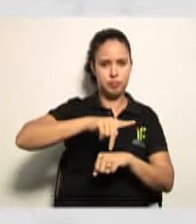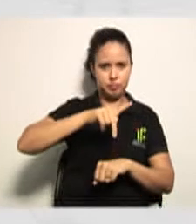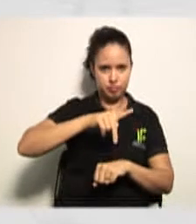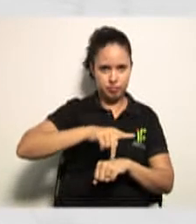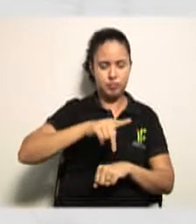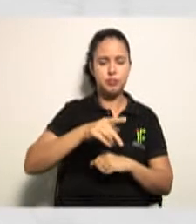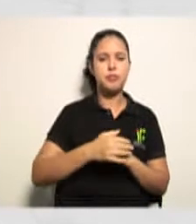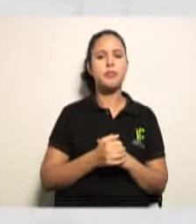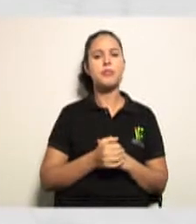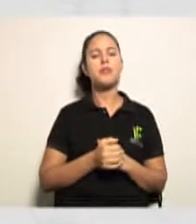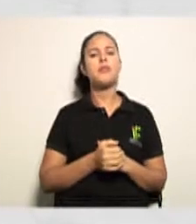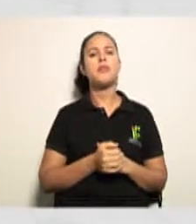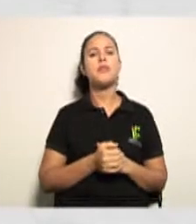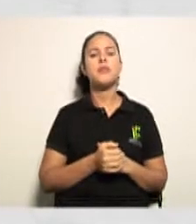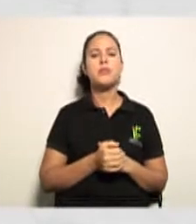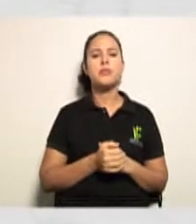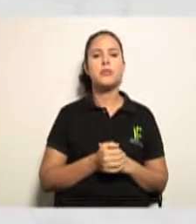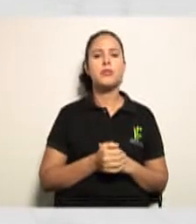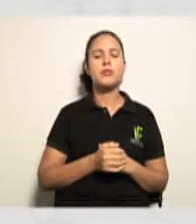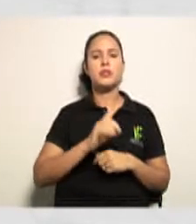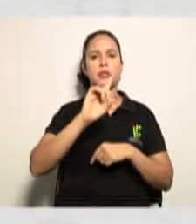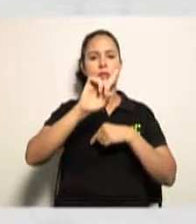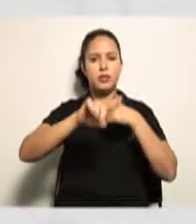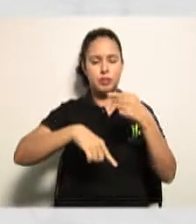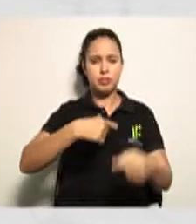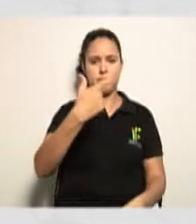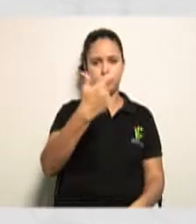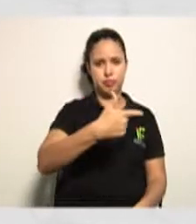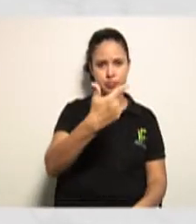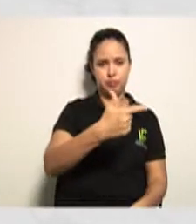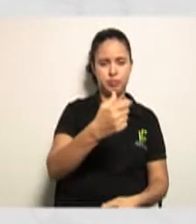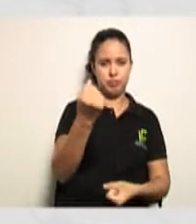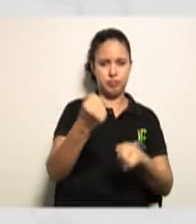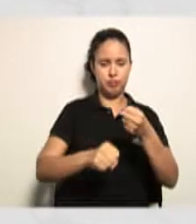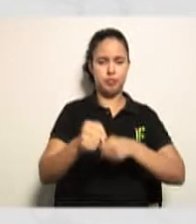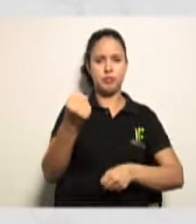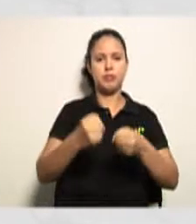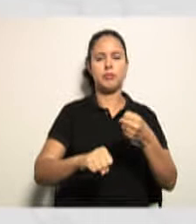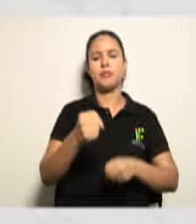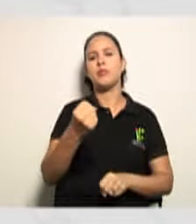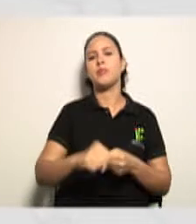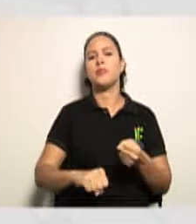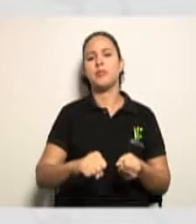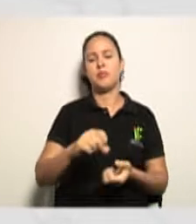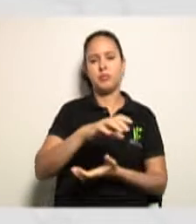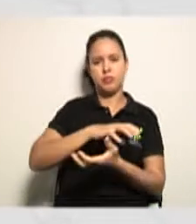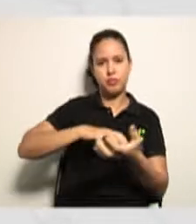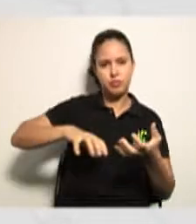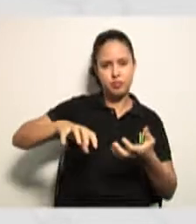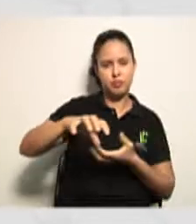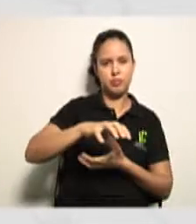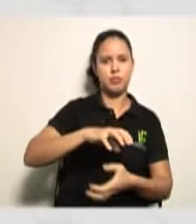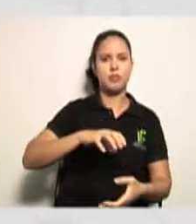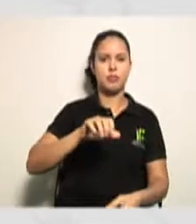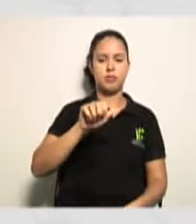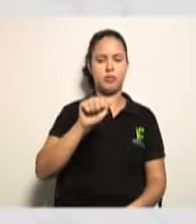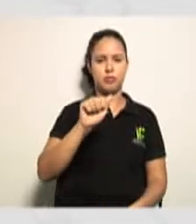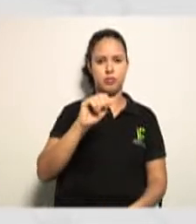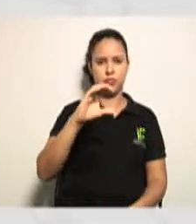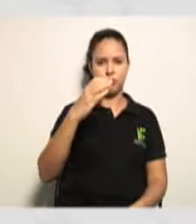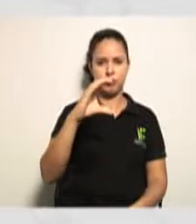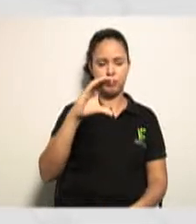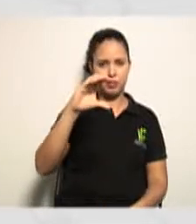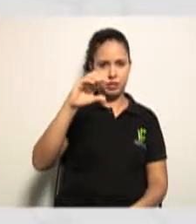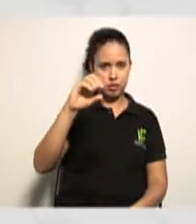trabalhos. Já na segunda Revolução Industrial, o aço, que é mais maleável para se trabalhar, se tornou a principal fonte